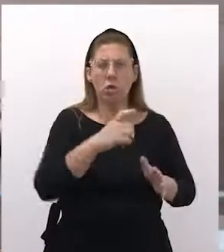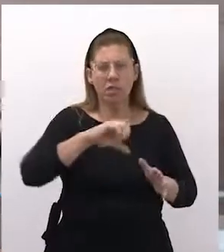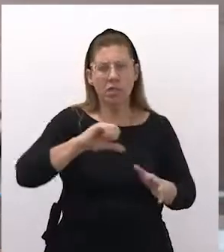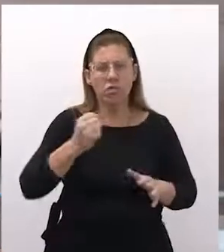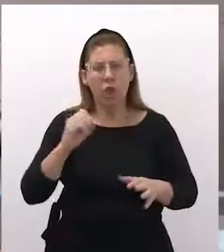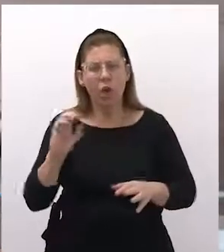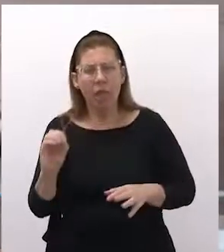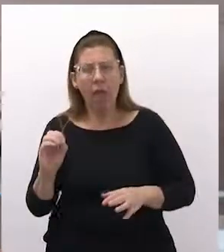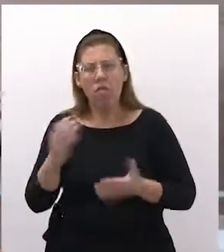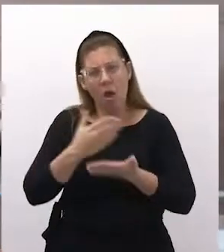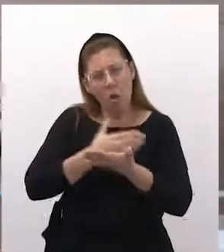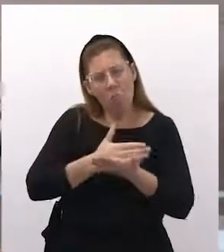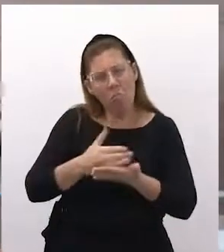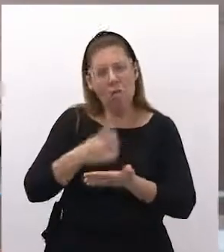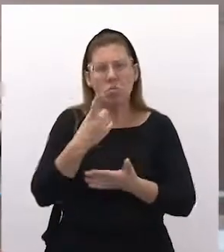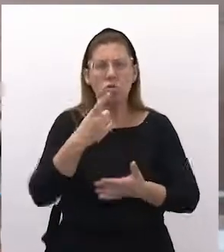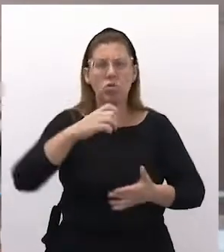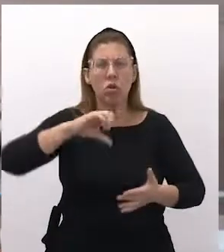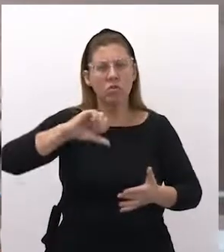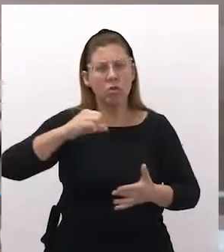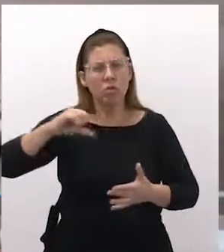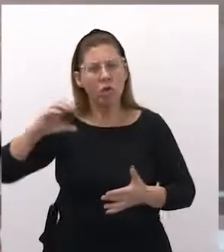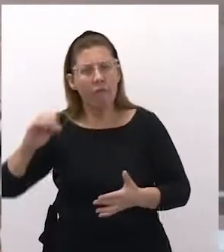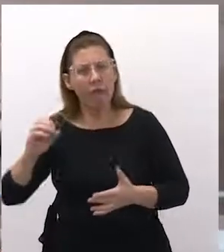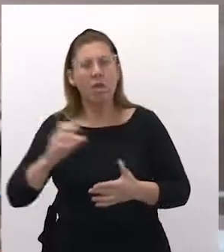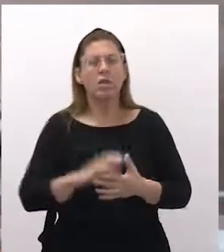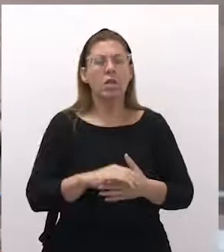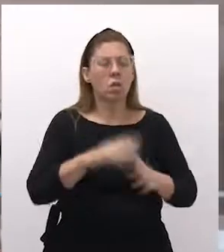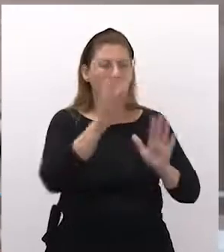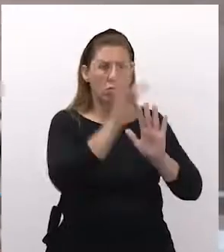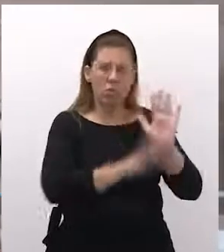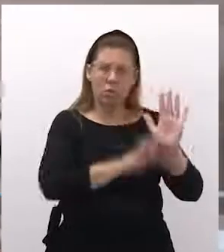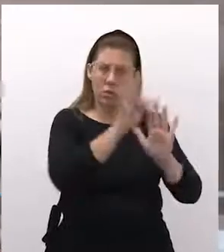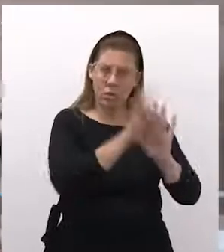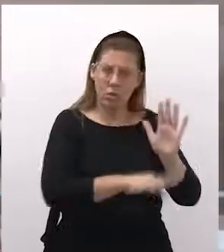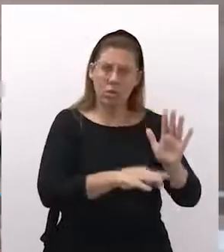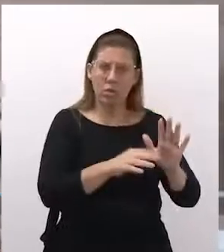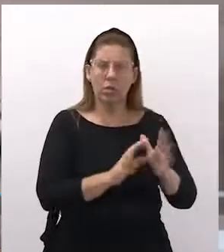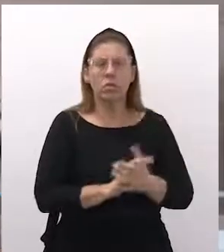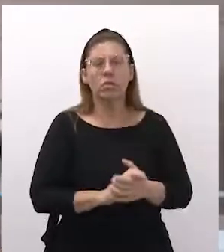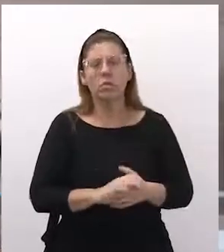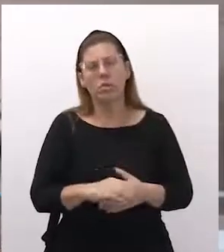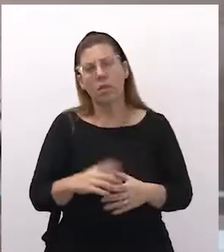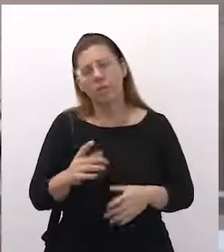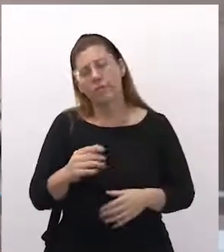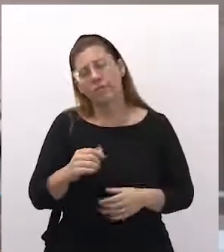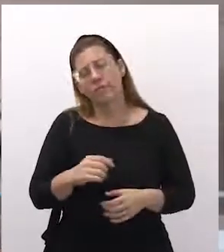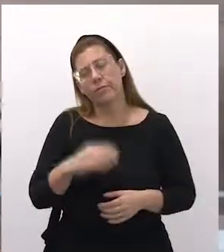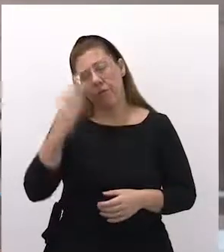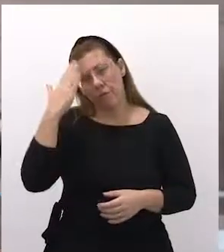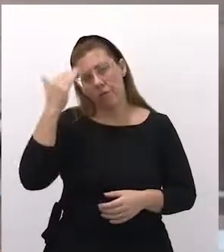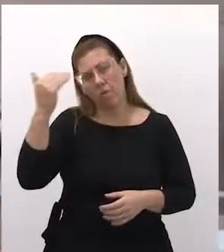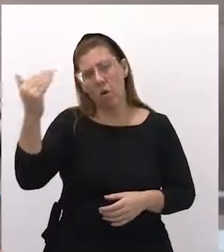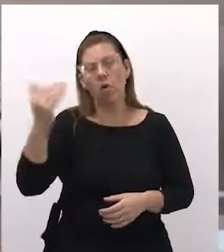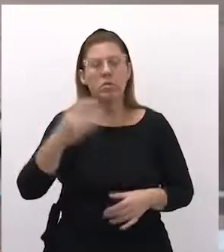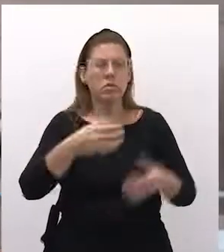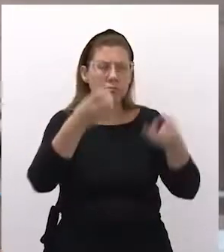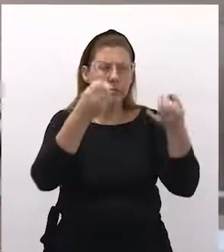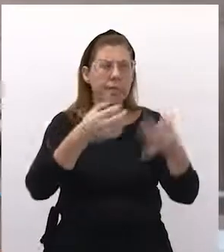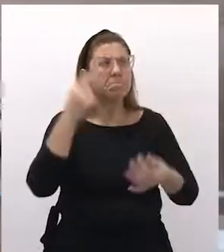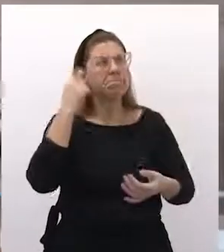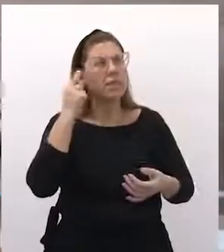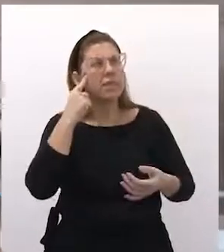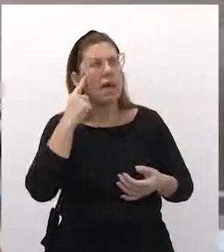90, e um dos textos dele que ficou muito conhecido são as 9 teses sobre a infância. E ele começa a pensar